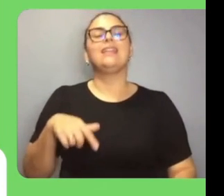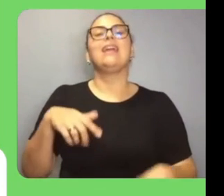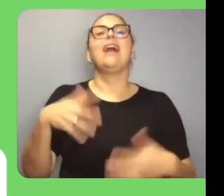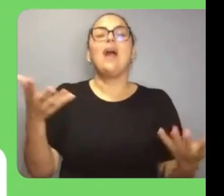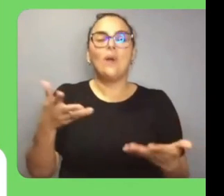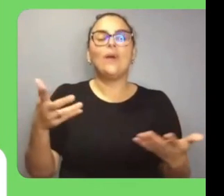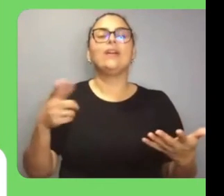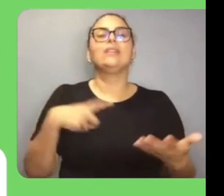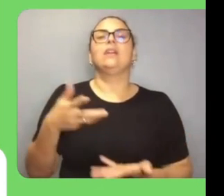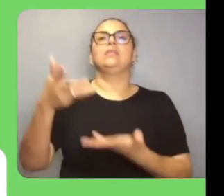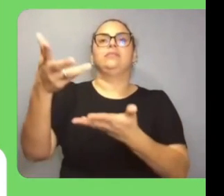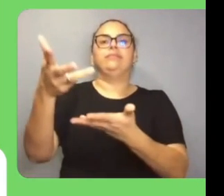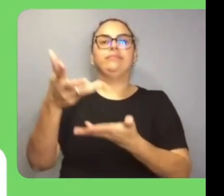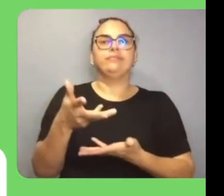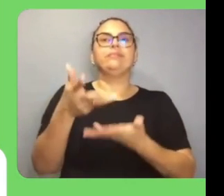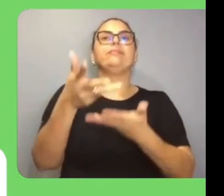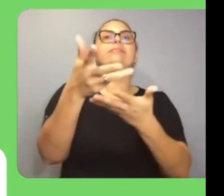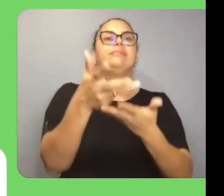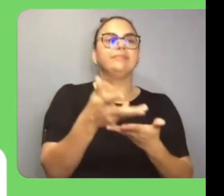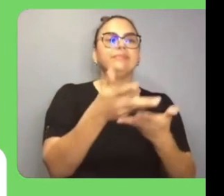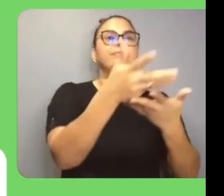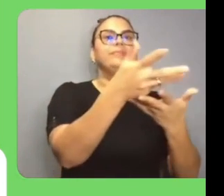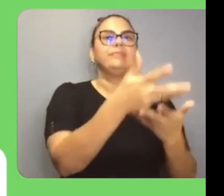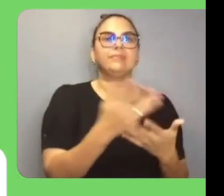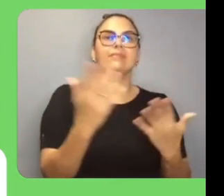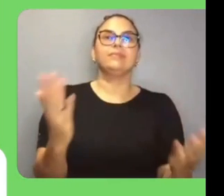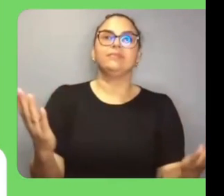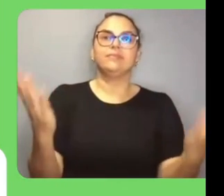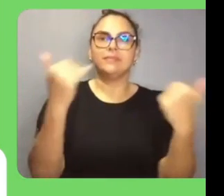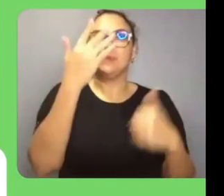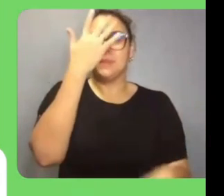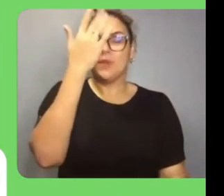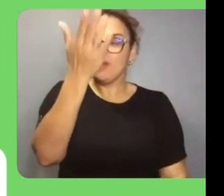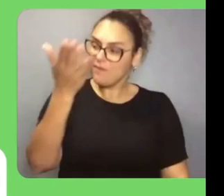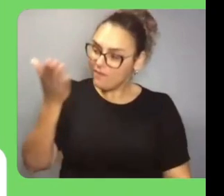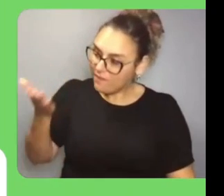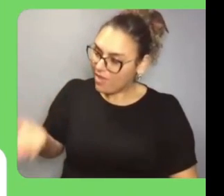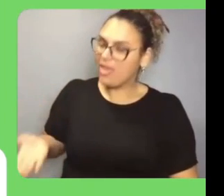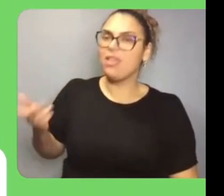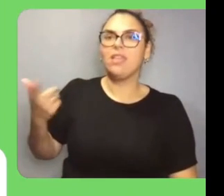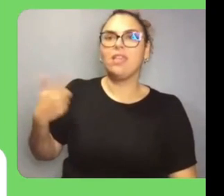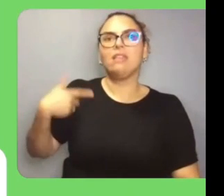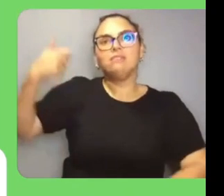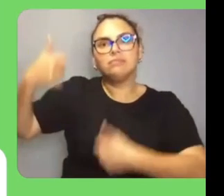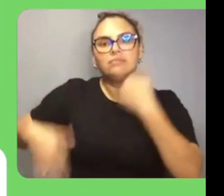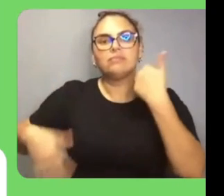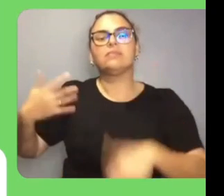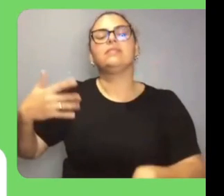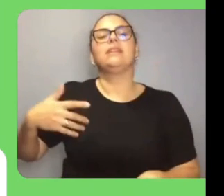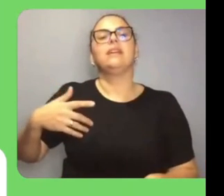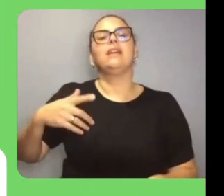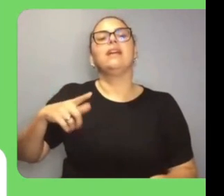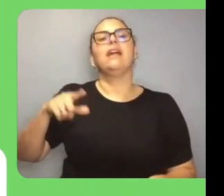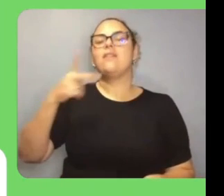convidando as pessoas a se sentar na mesa para daí depois contar para elas, tipo,